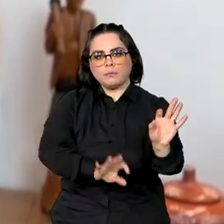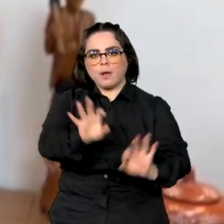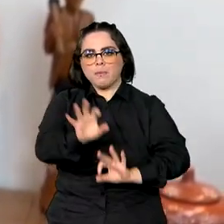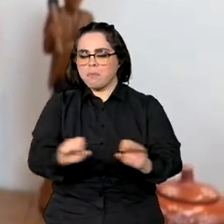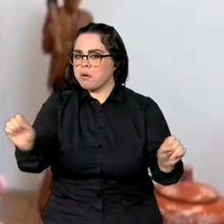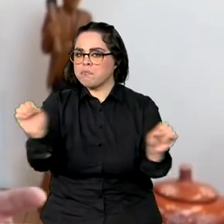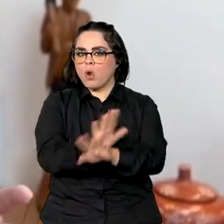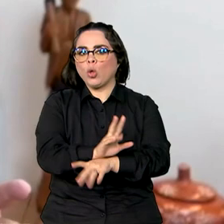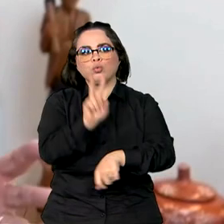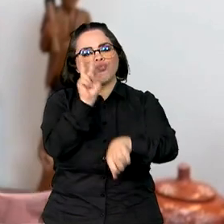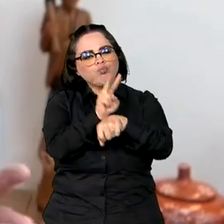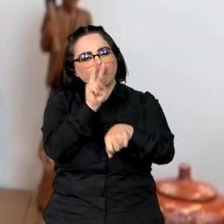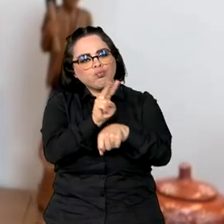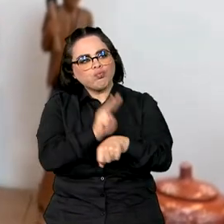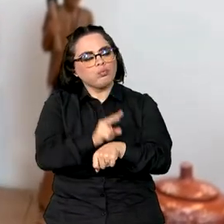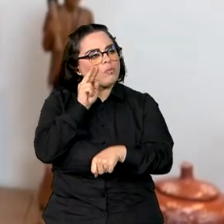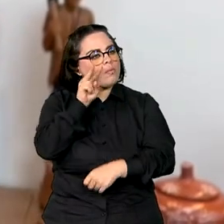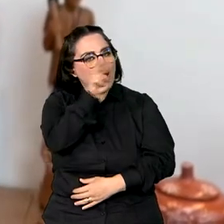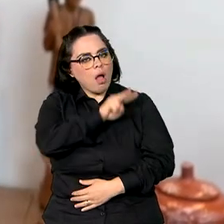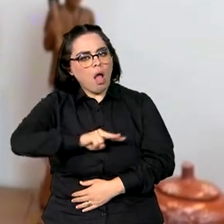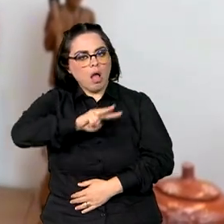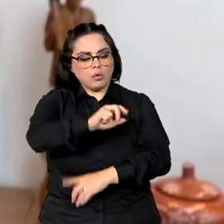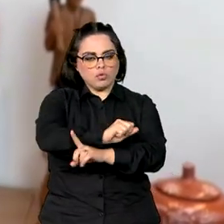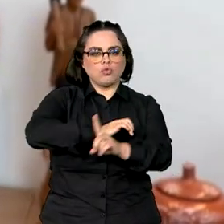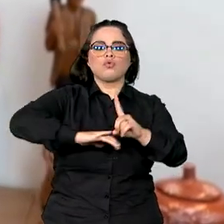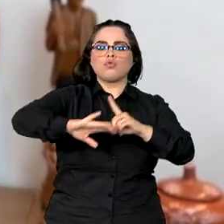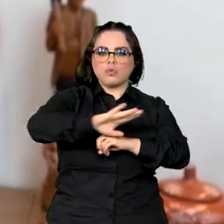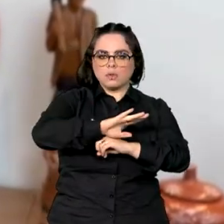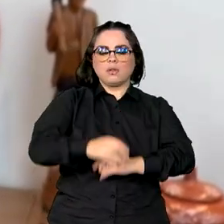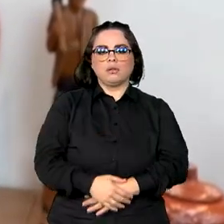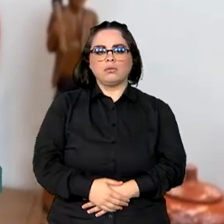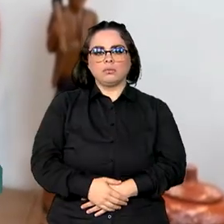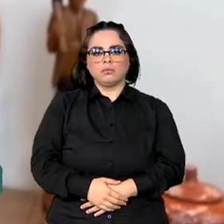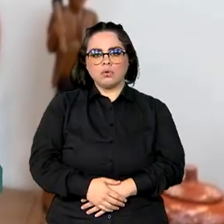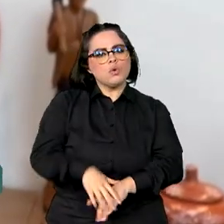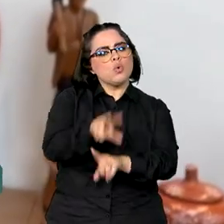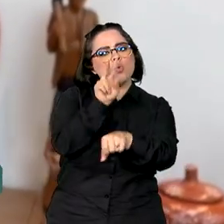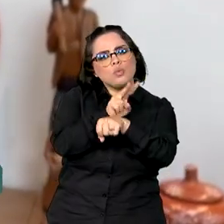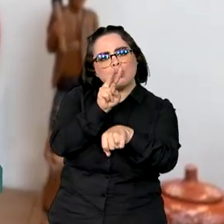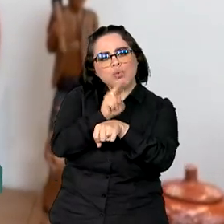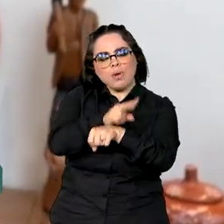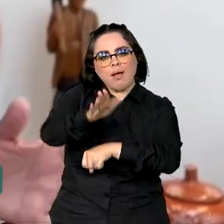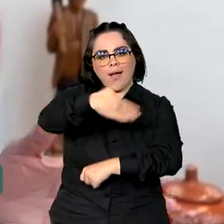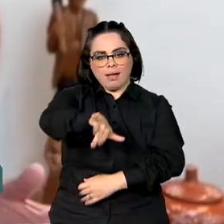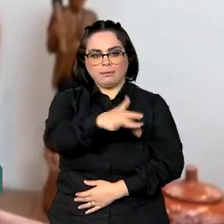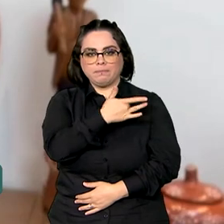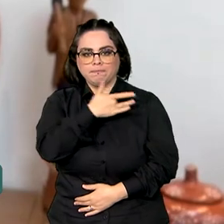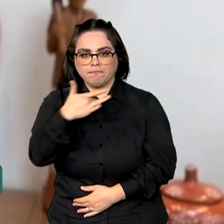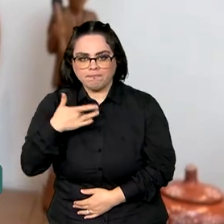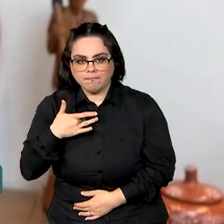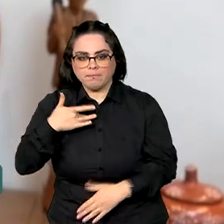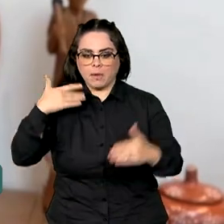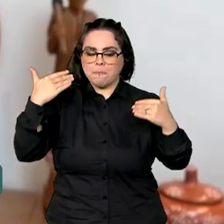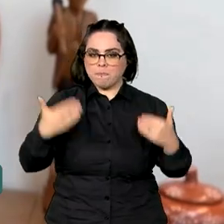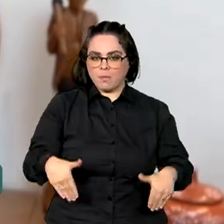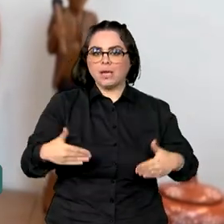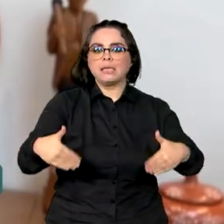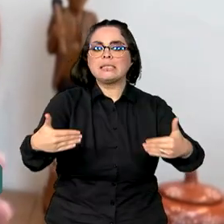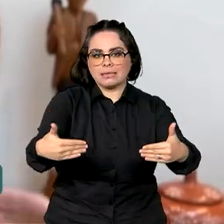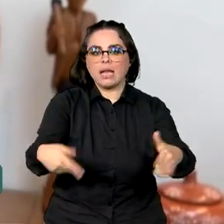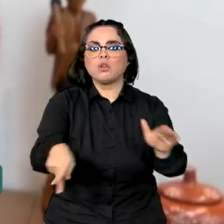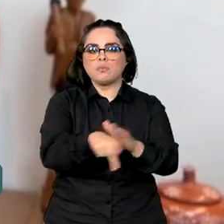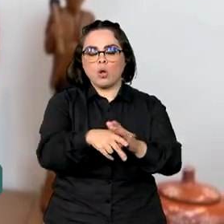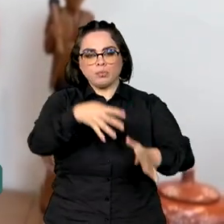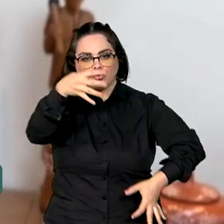presente e cuida do ponto de vista social. Cuida integrado com a área de saúde, Ministério